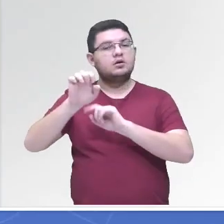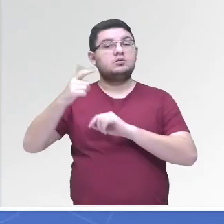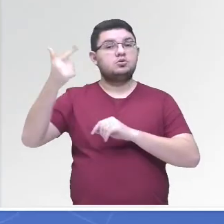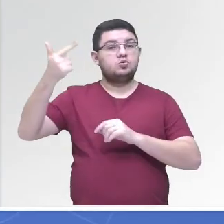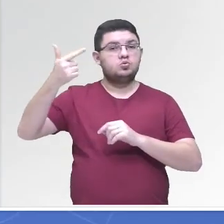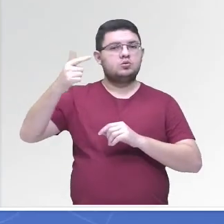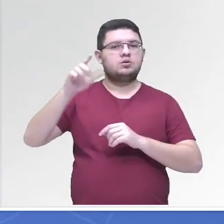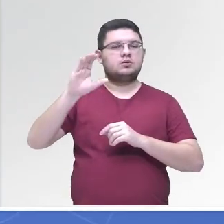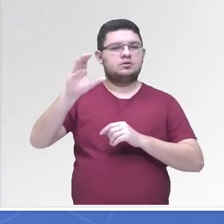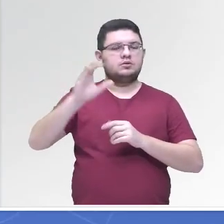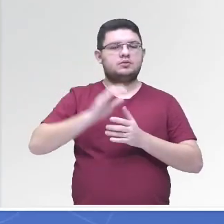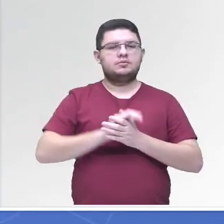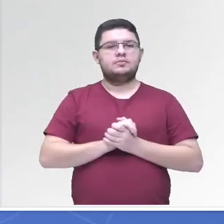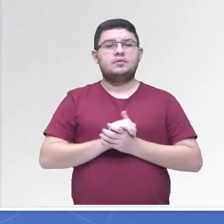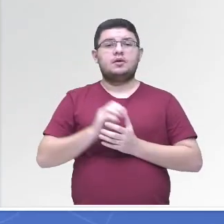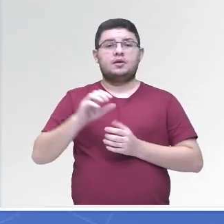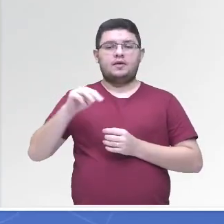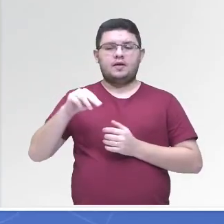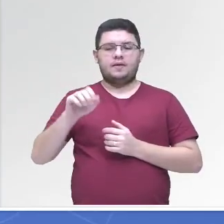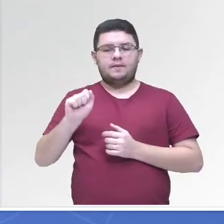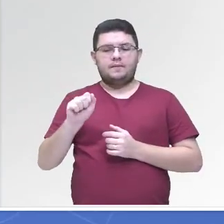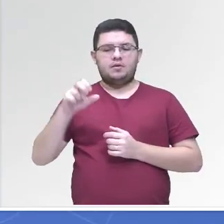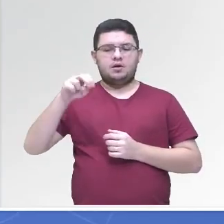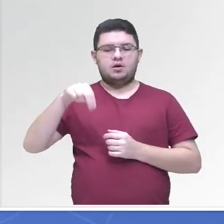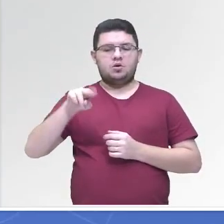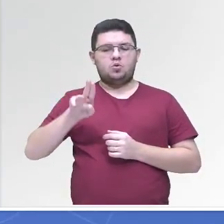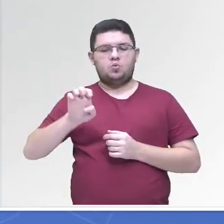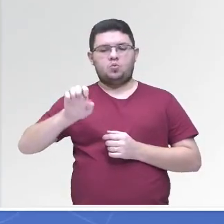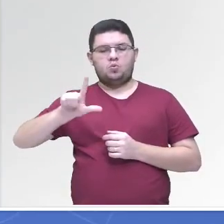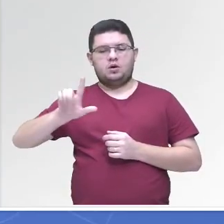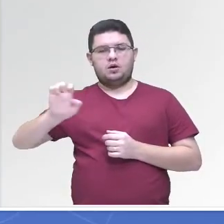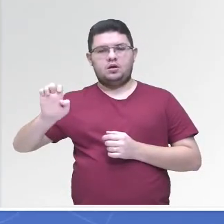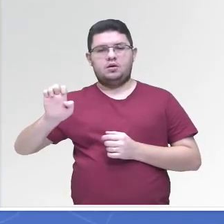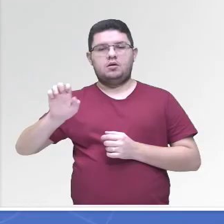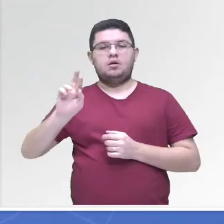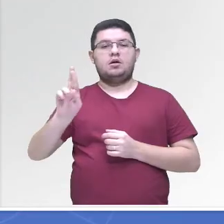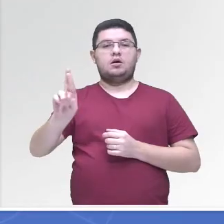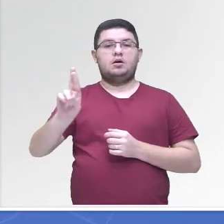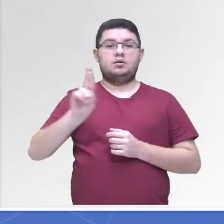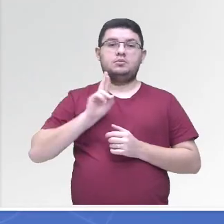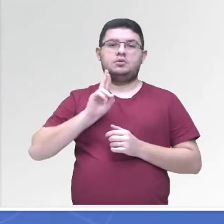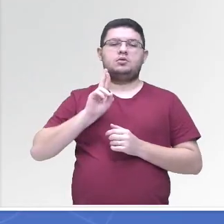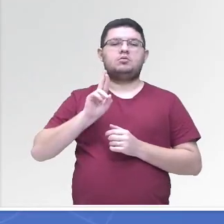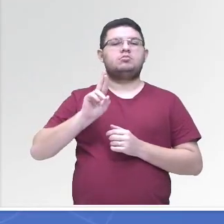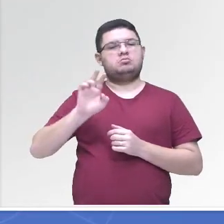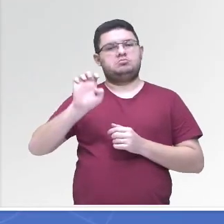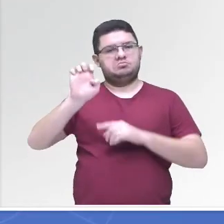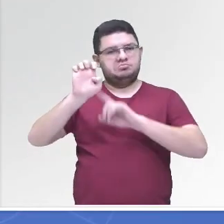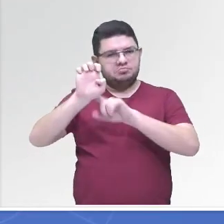C. Manuele falou também que é a letra E. Acho que já.